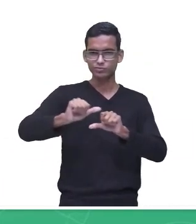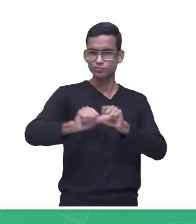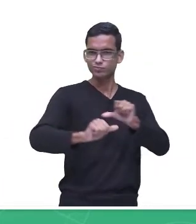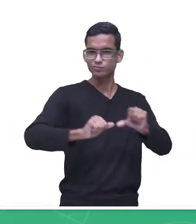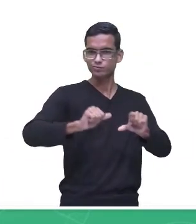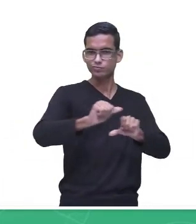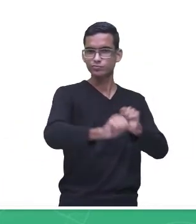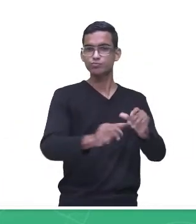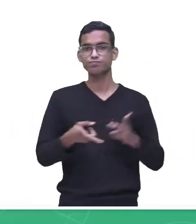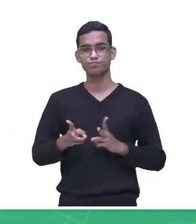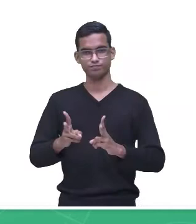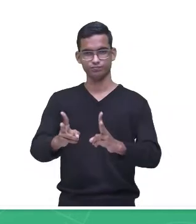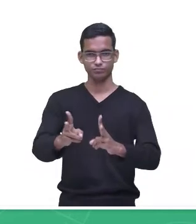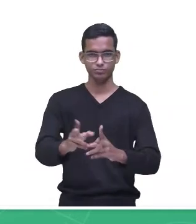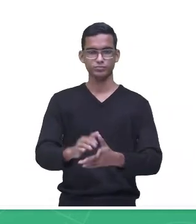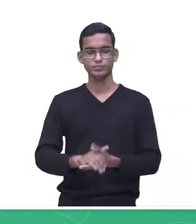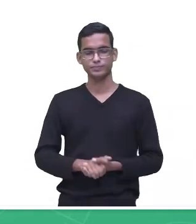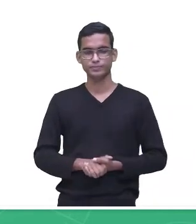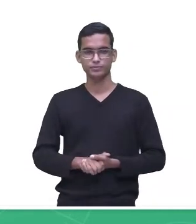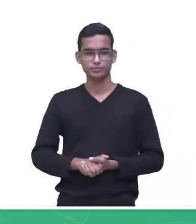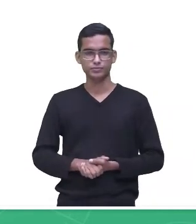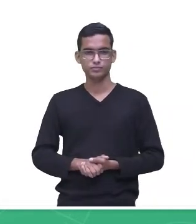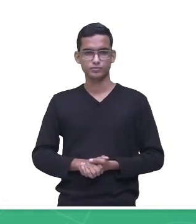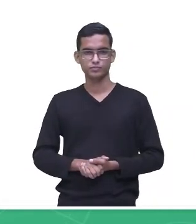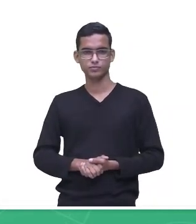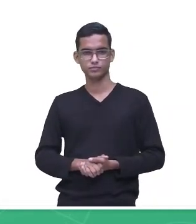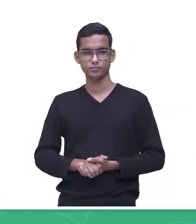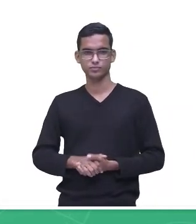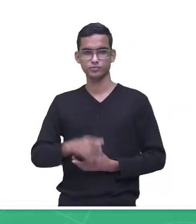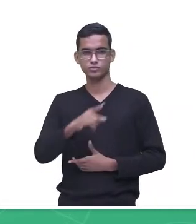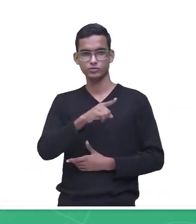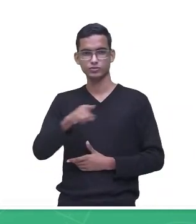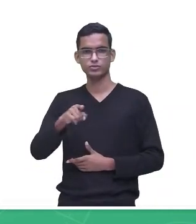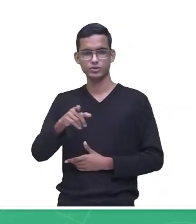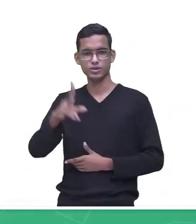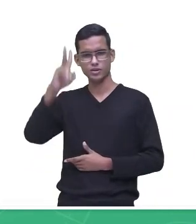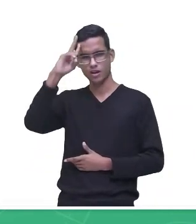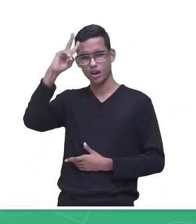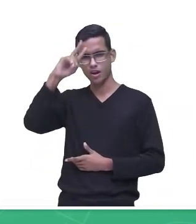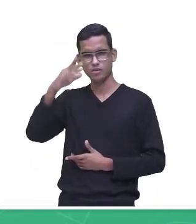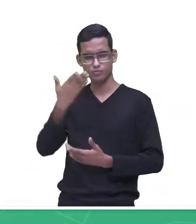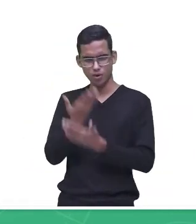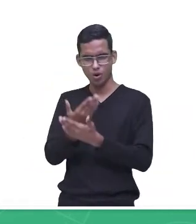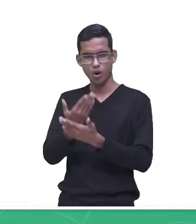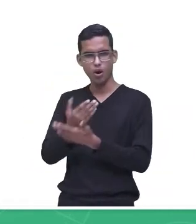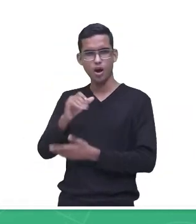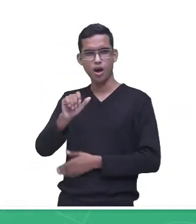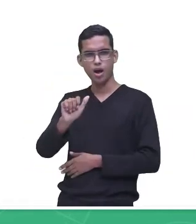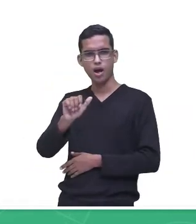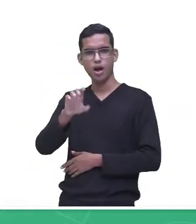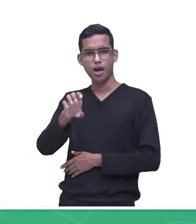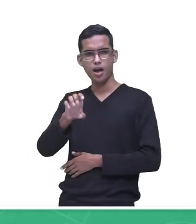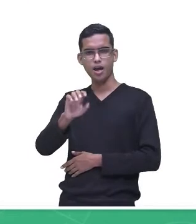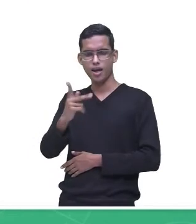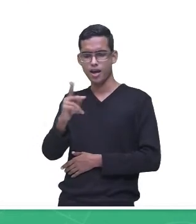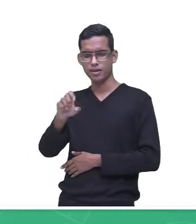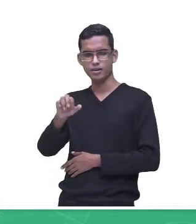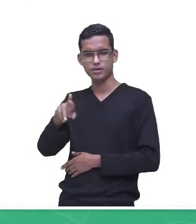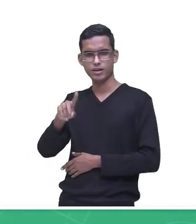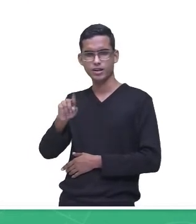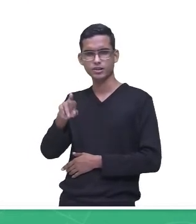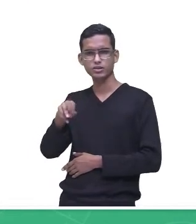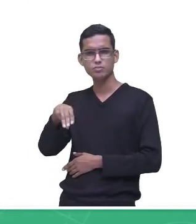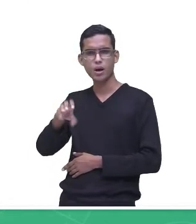gente de Heráclito e Parmênides. Vocês estudaram Heráclito e Parmênides na nossa aula sobre os